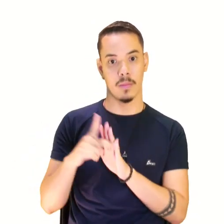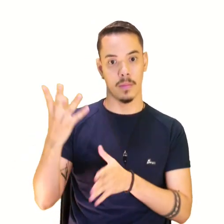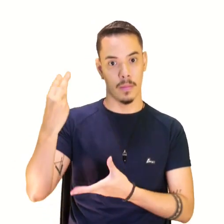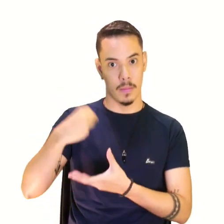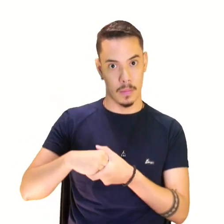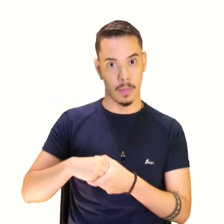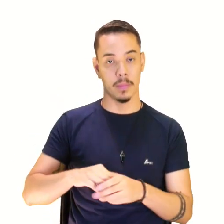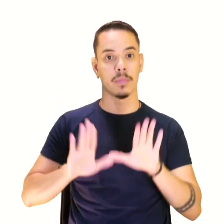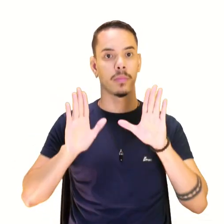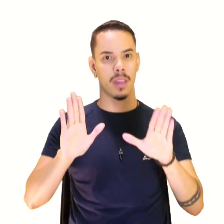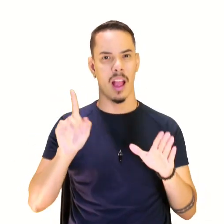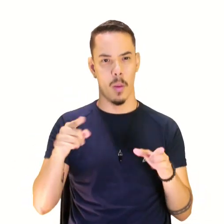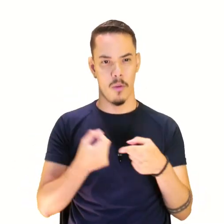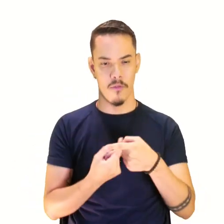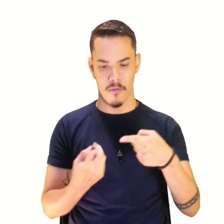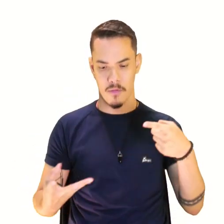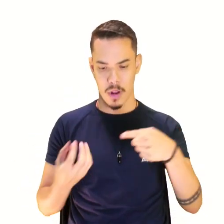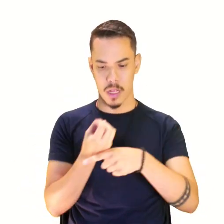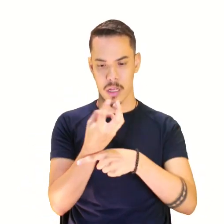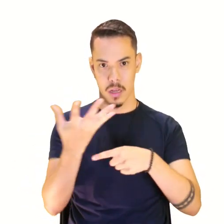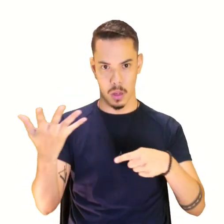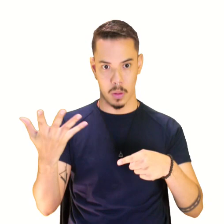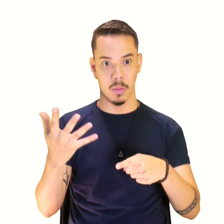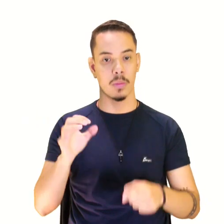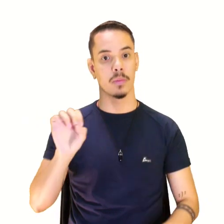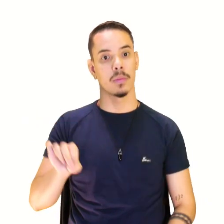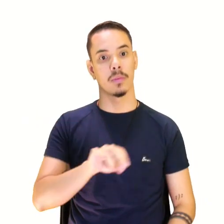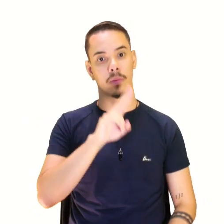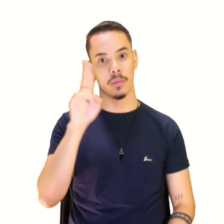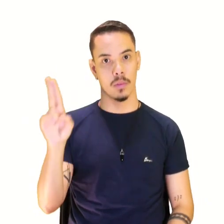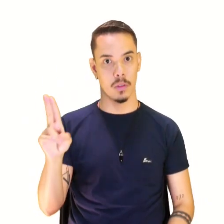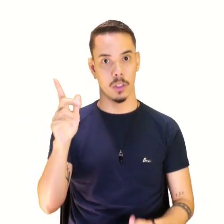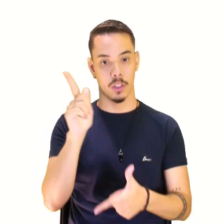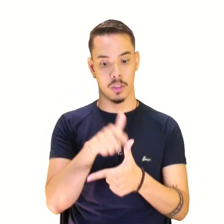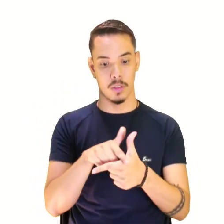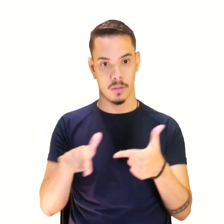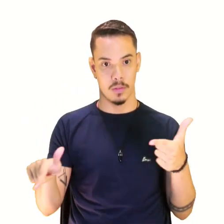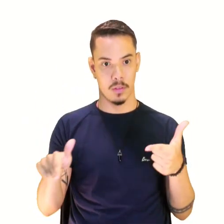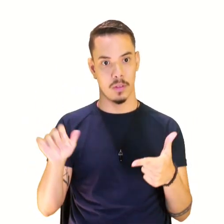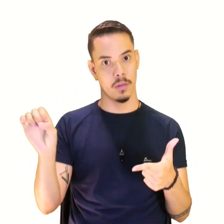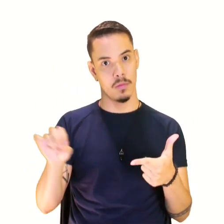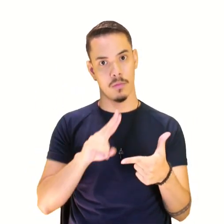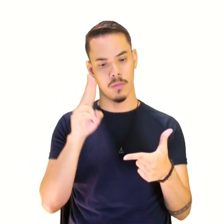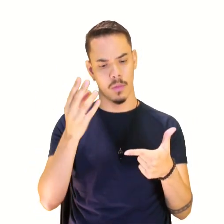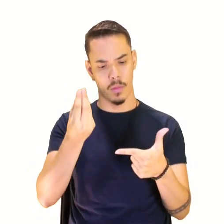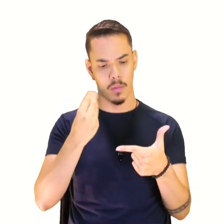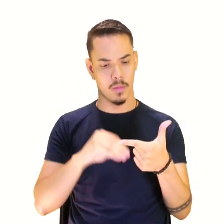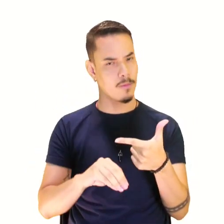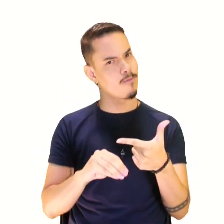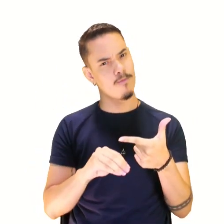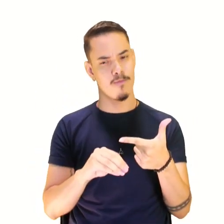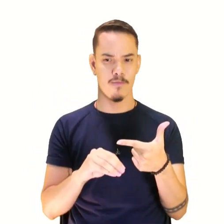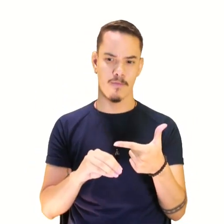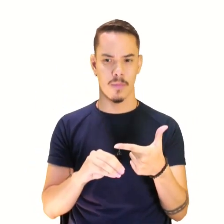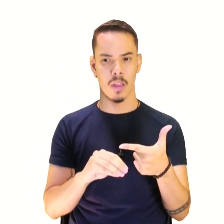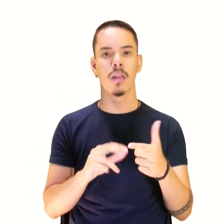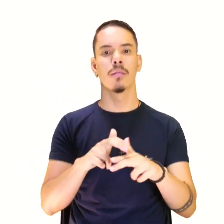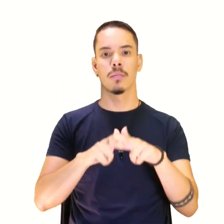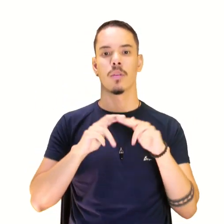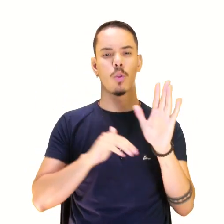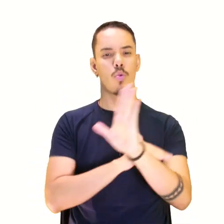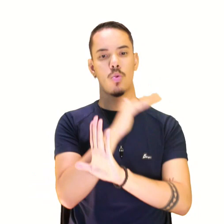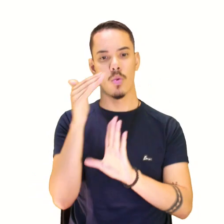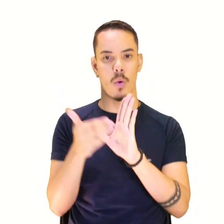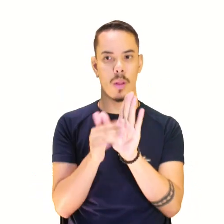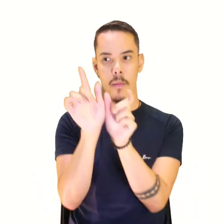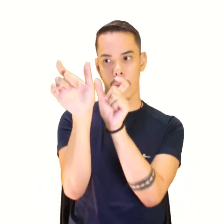grandezas. Então é uma fração. Uma fração. Ou uma divisão. Isso. Um quociente. Isso. Então tá. Então todas essas palavrinhas